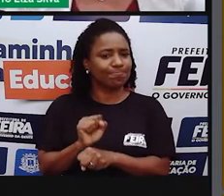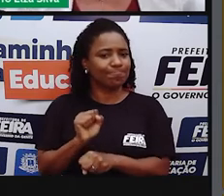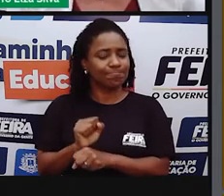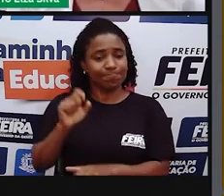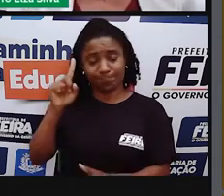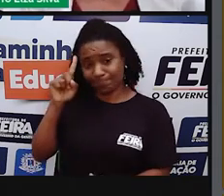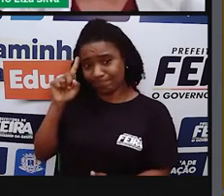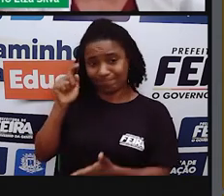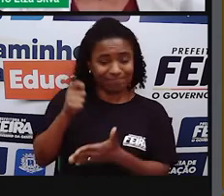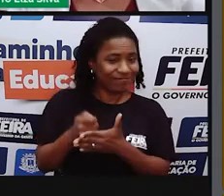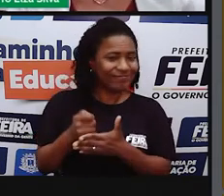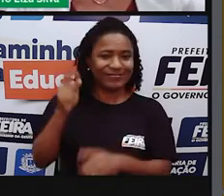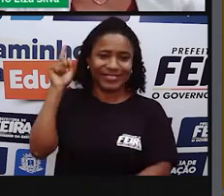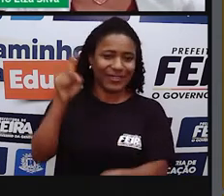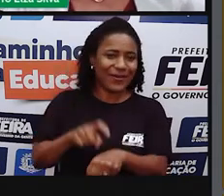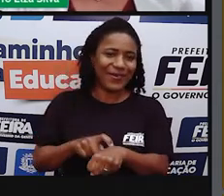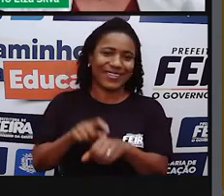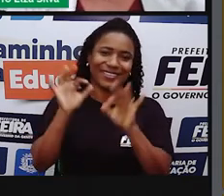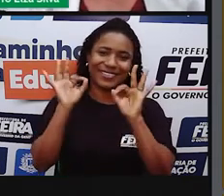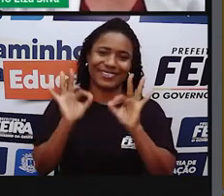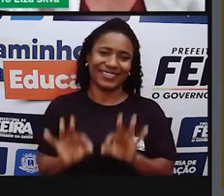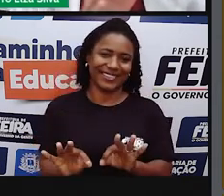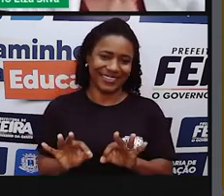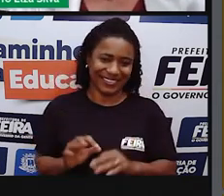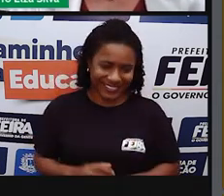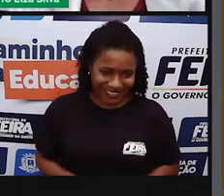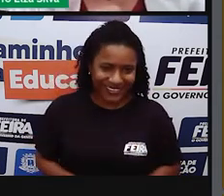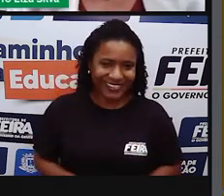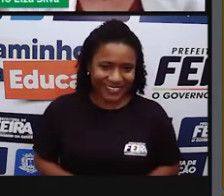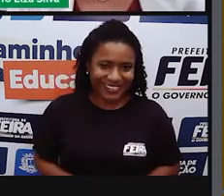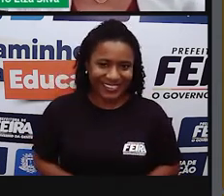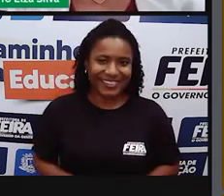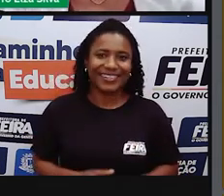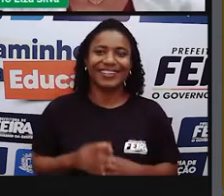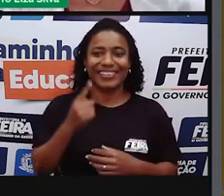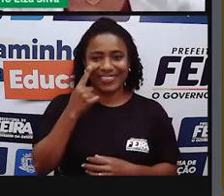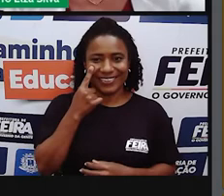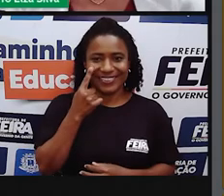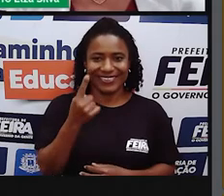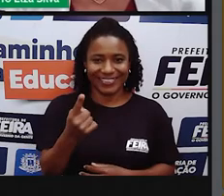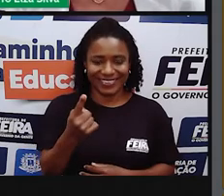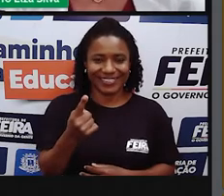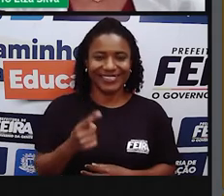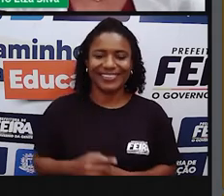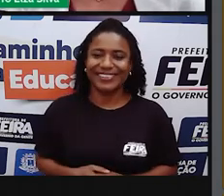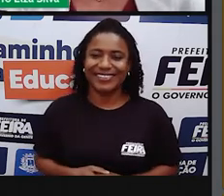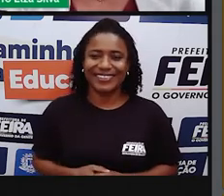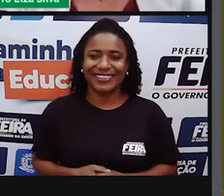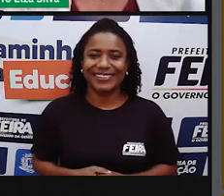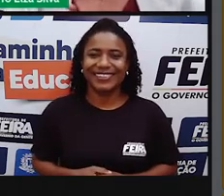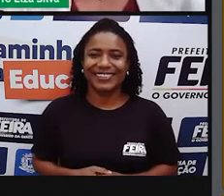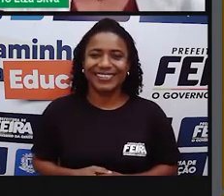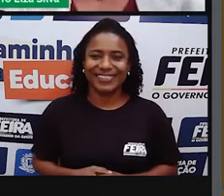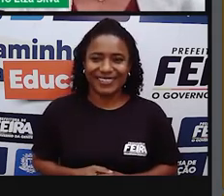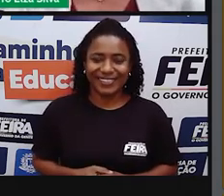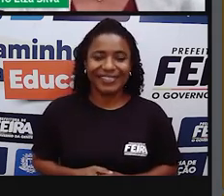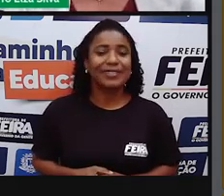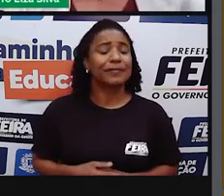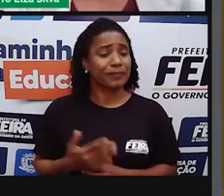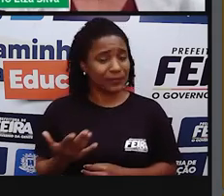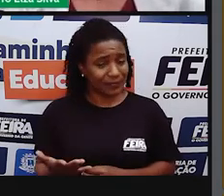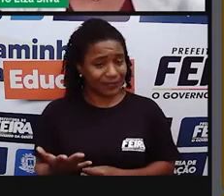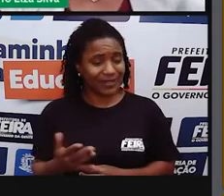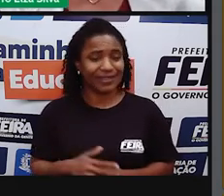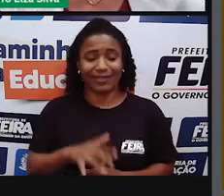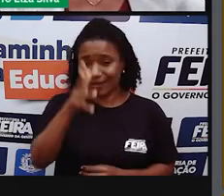uma solução hoje do que nunca. Por isso, better late than never, ok? E de grão em grão, a